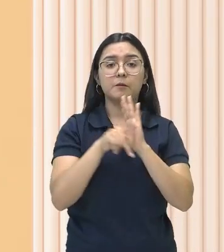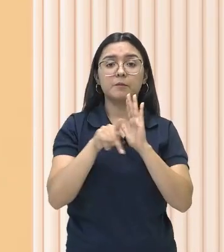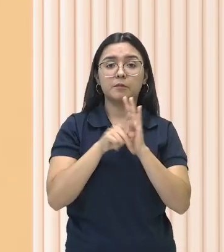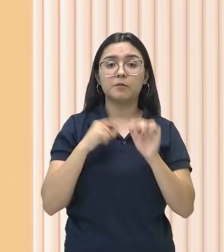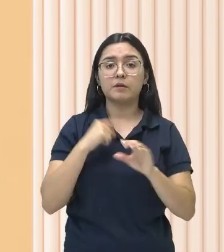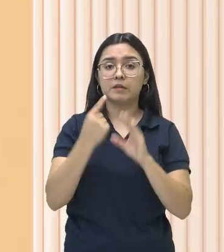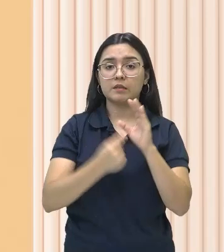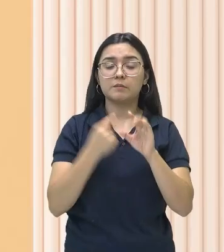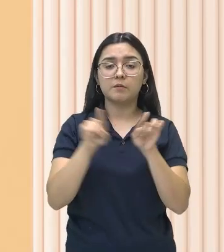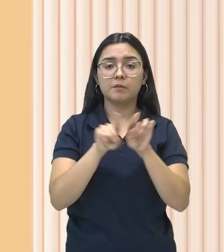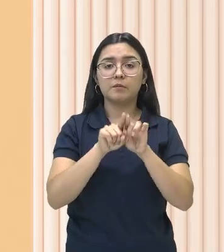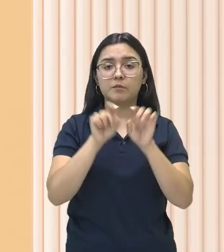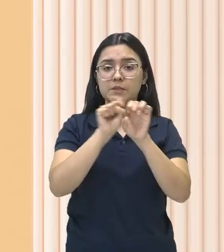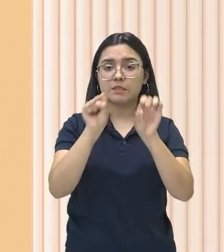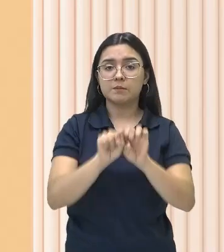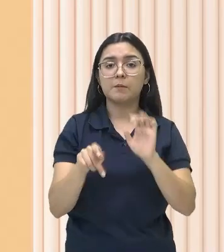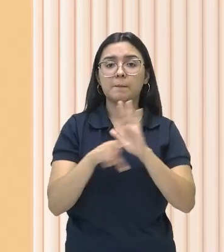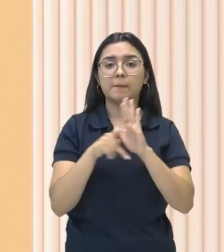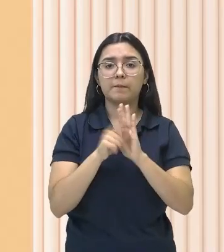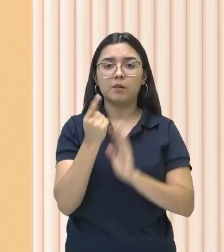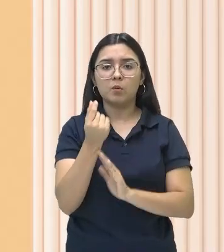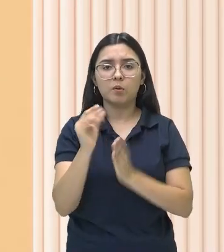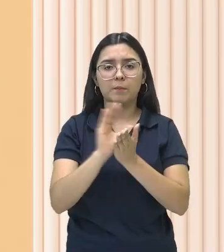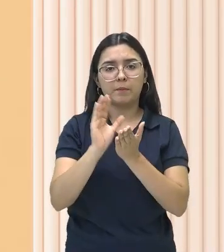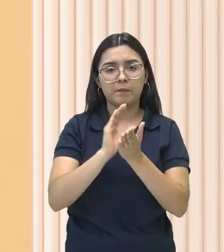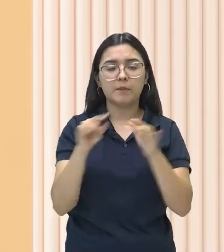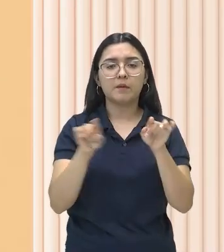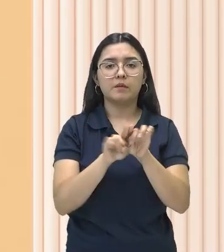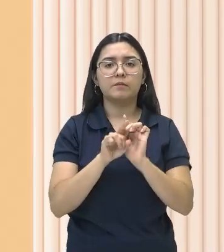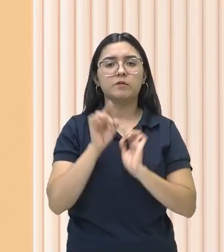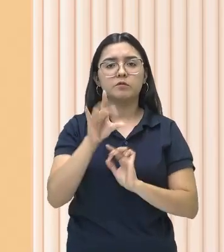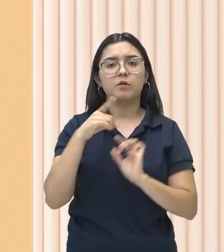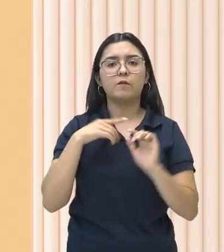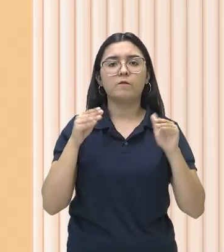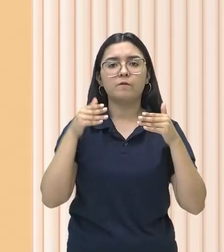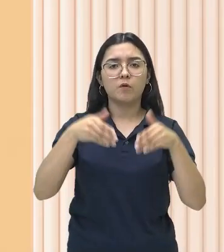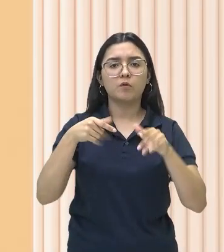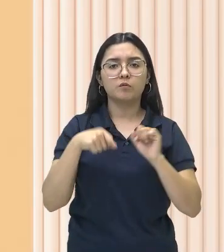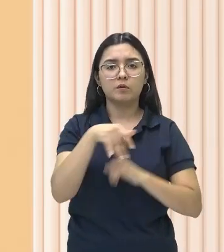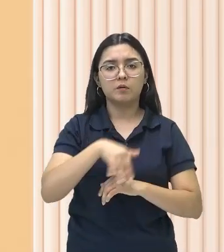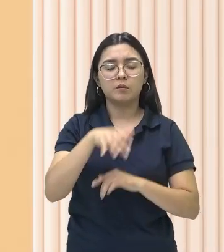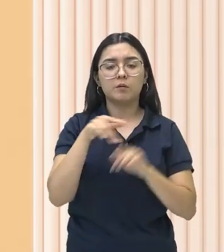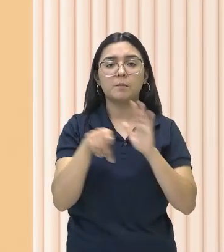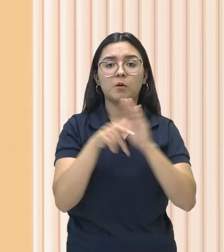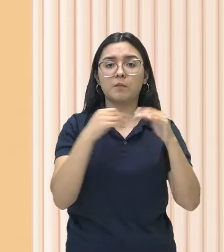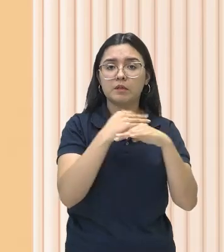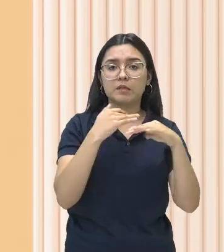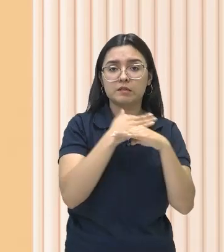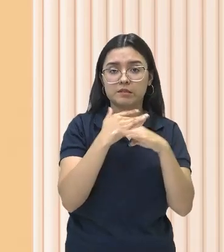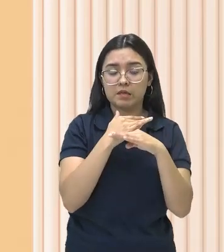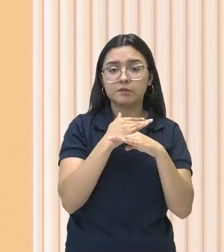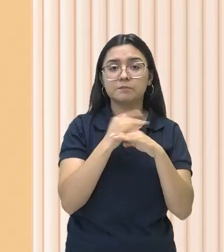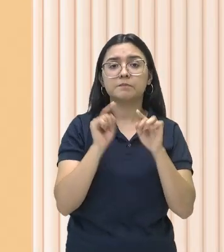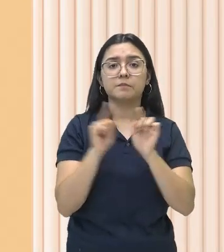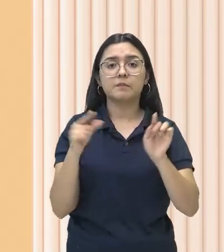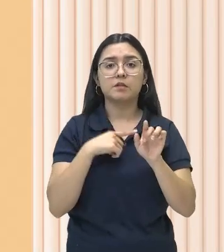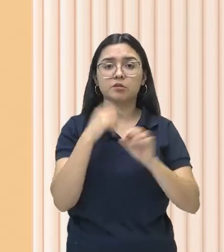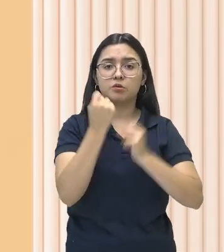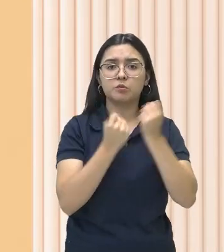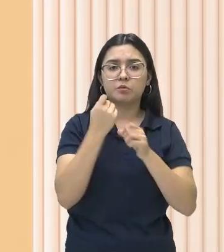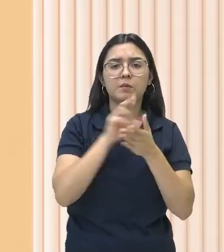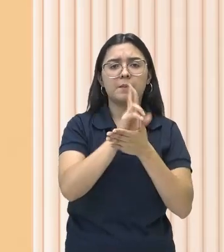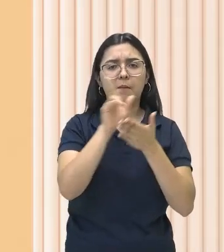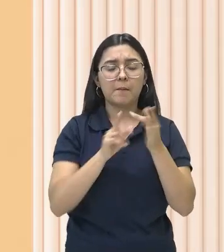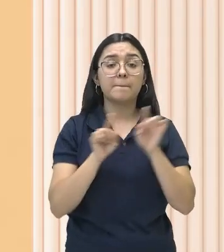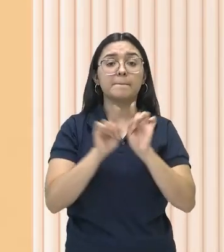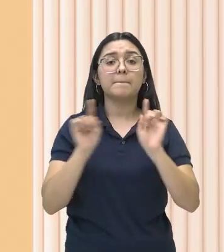capitalismo, esse sistema, né, do lucro, apenas dentro do campo urbano, na cidade, com as indústrias, né, a gente pensa,